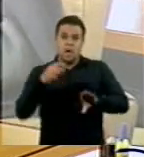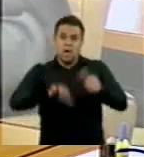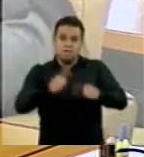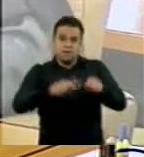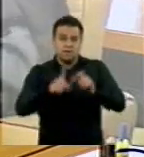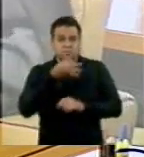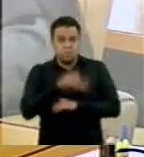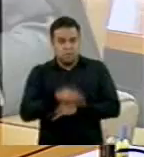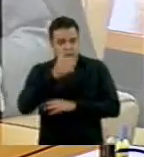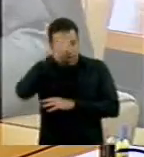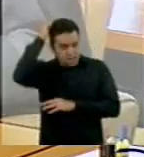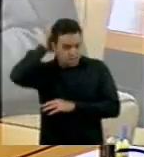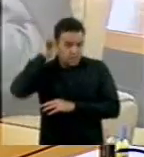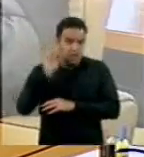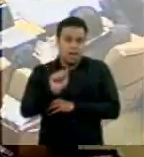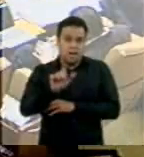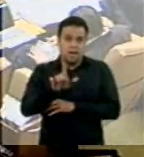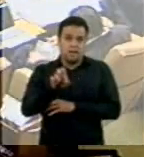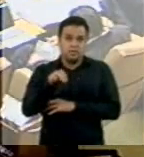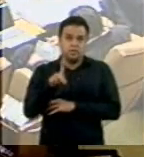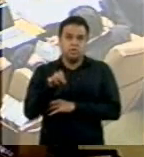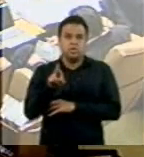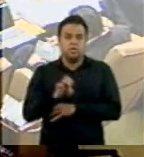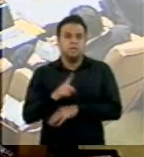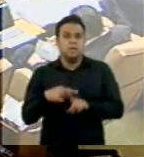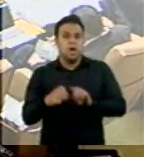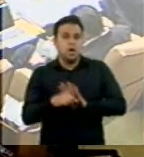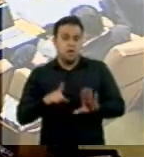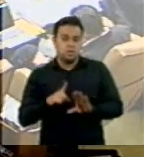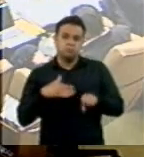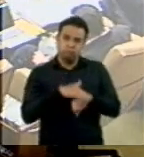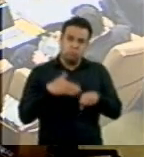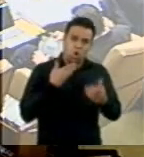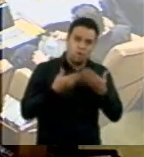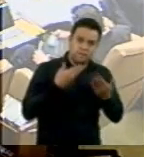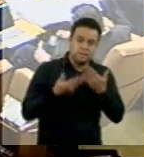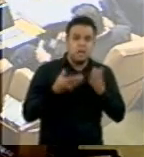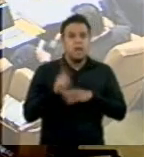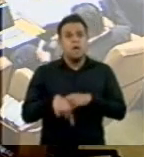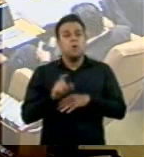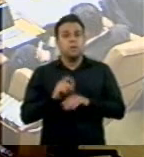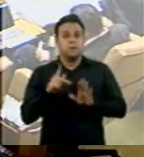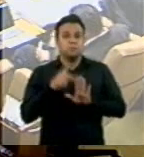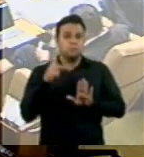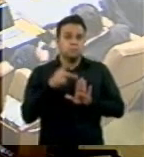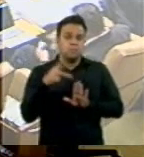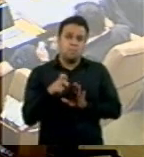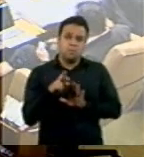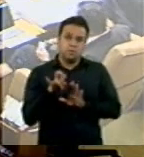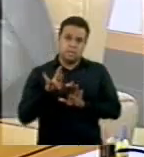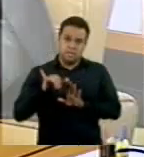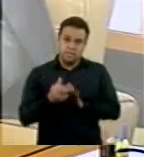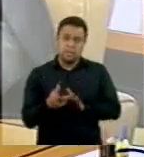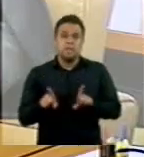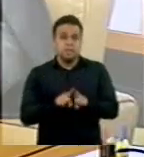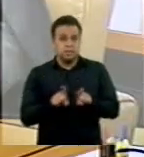Alexandre de Moraes ao dialogarmos, trata-se aqui do enfrentamento de uma portaria e de uma